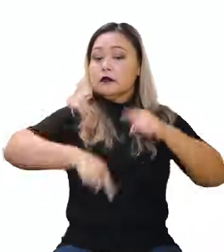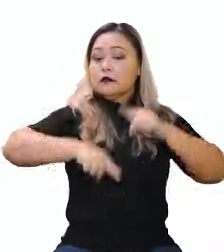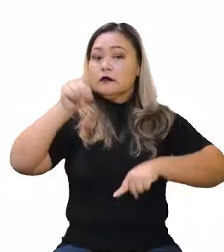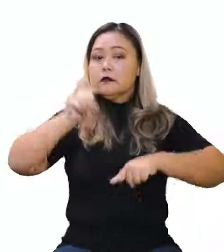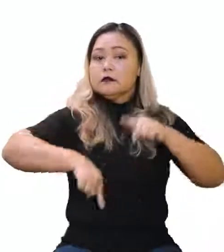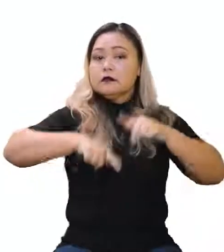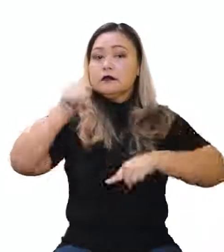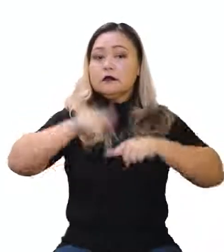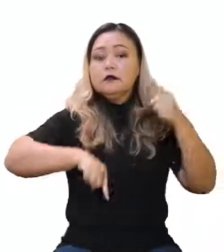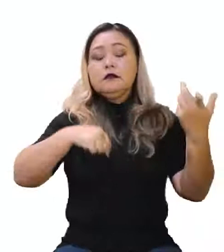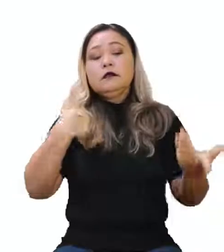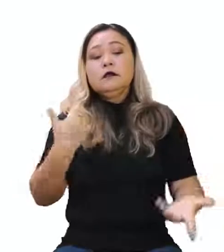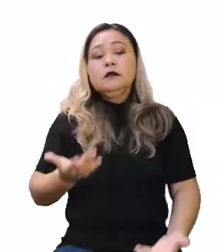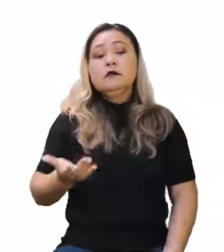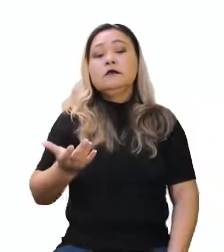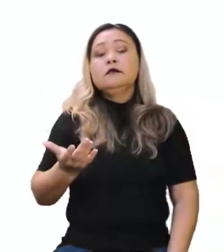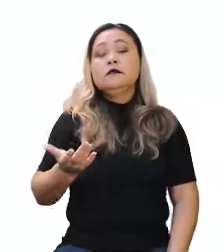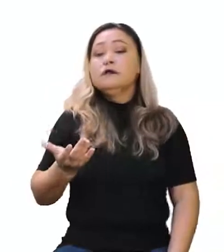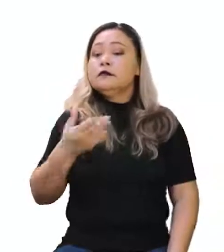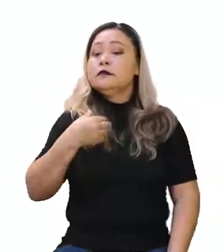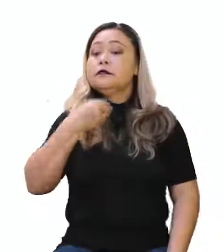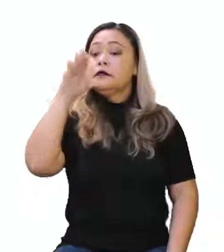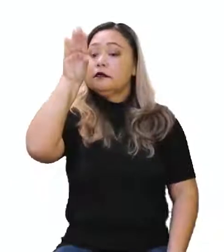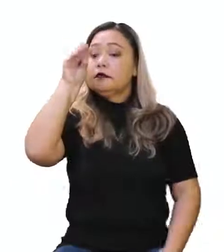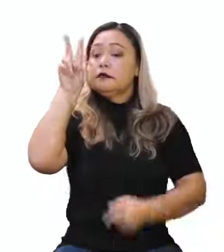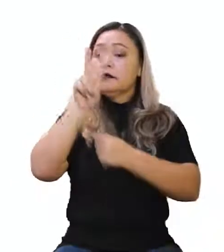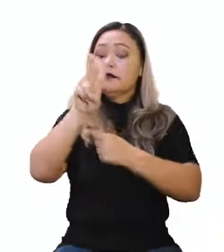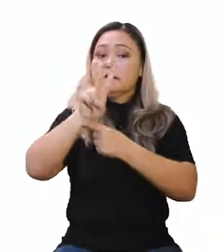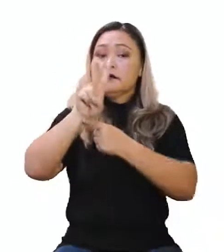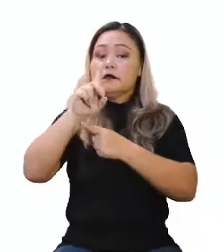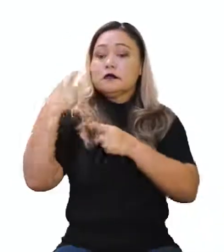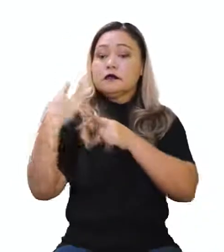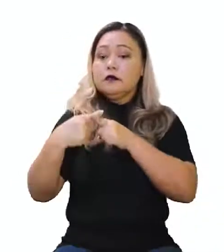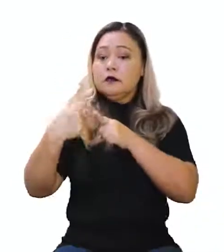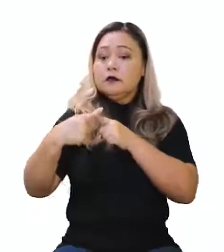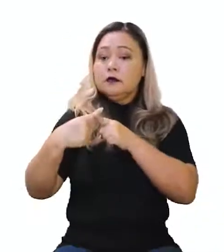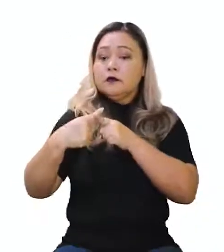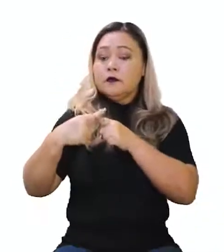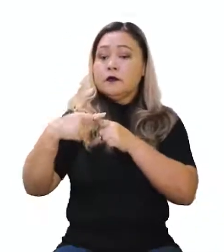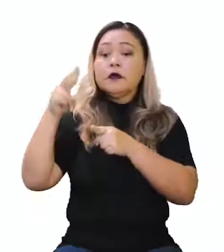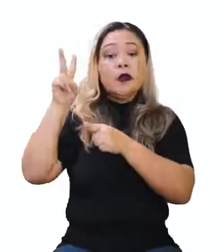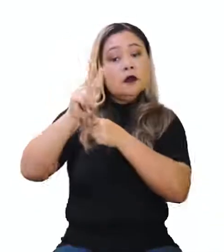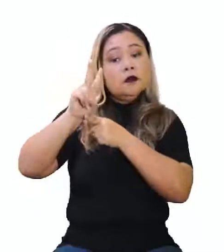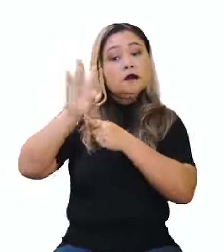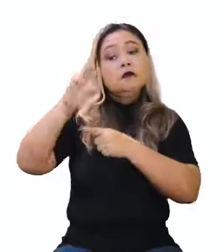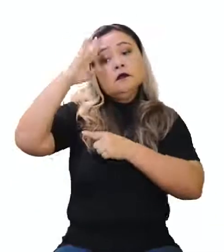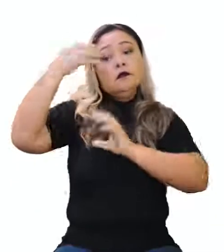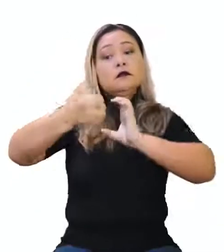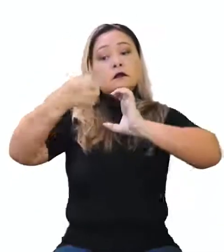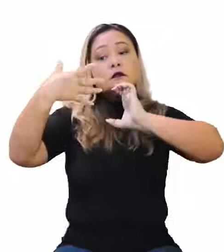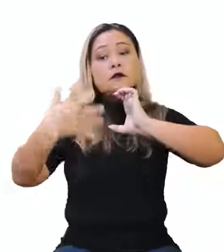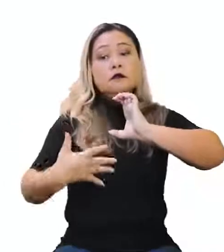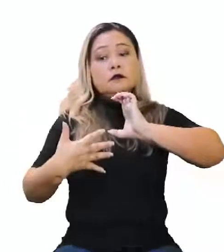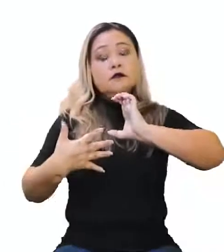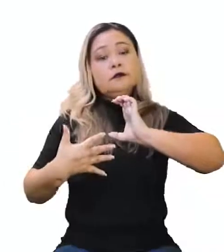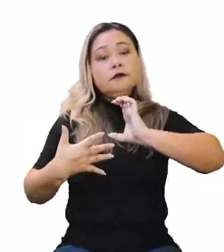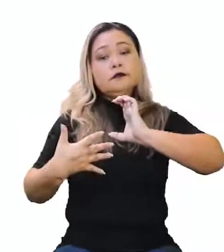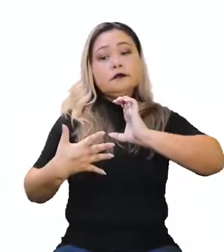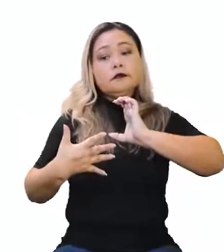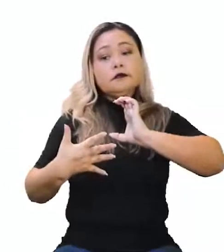da estruticultura? Por causa das criações, as principais